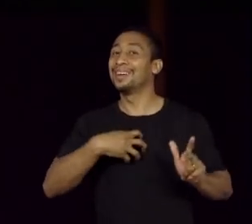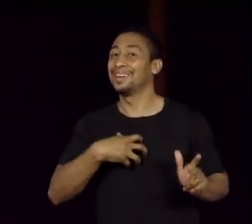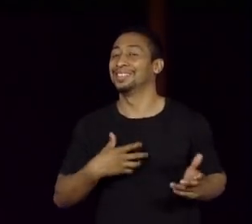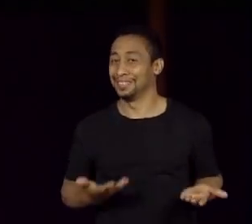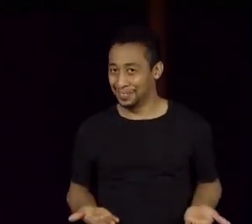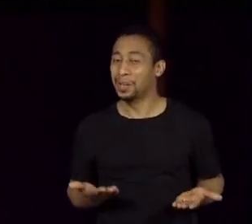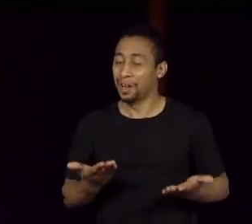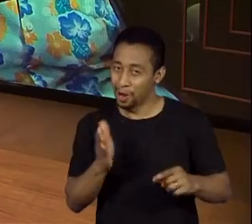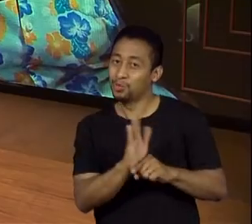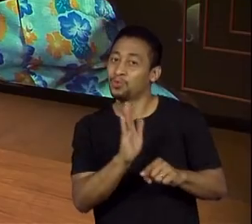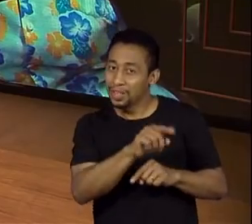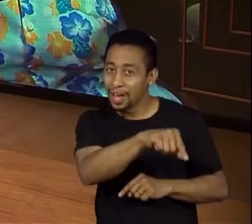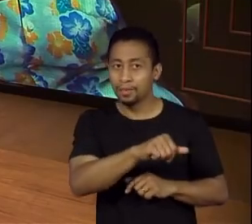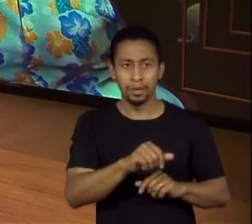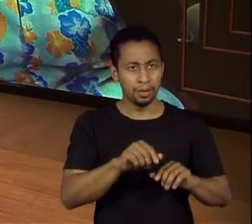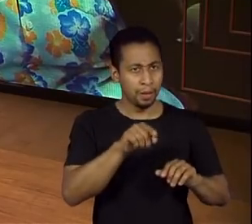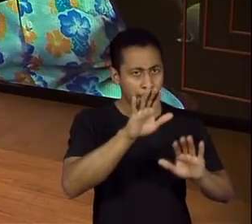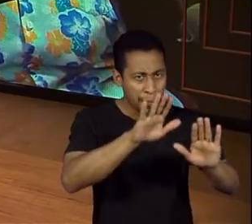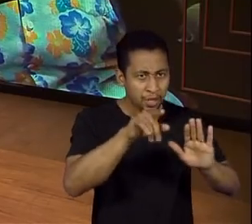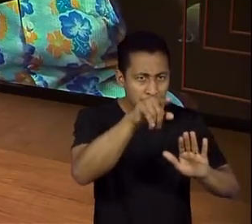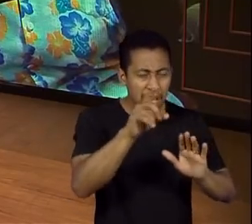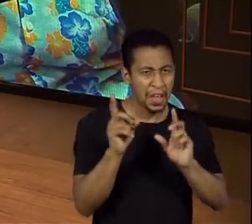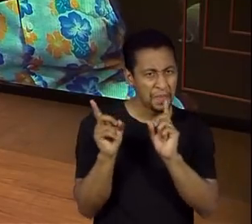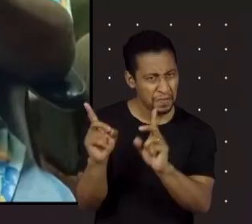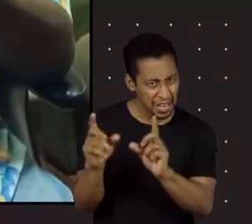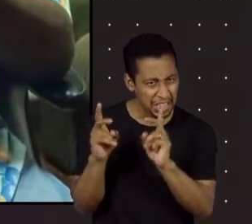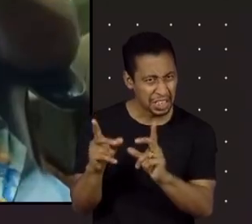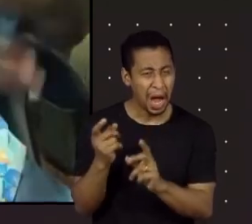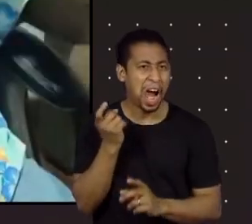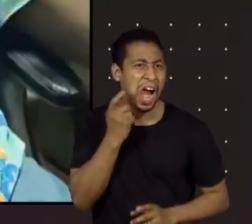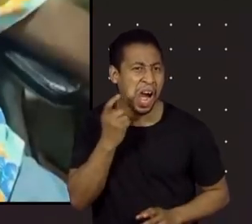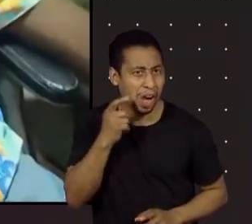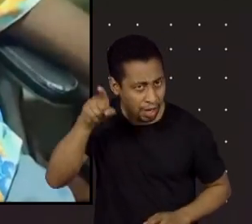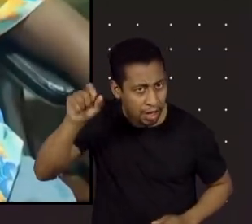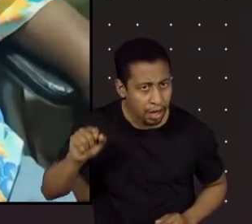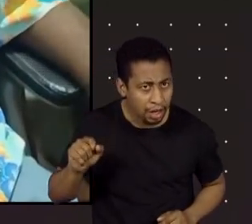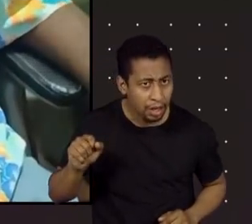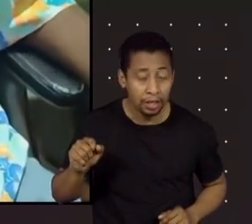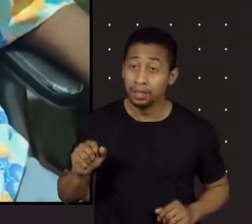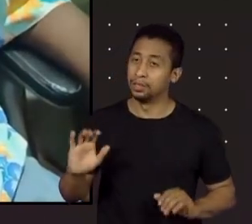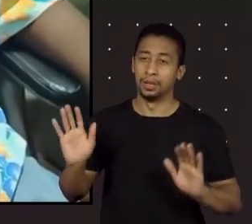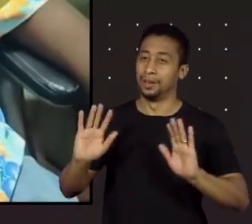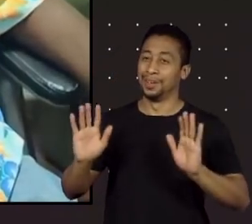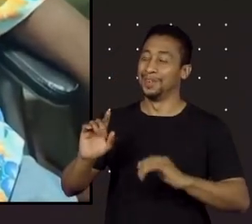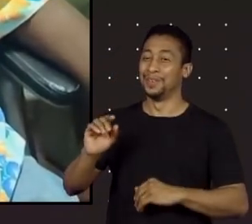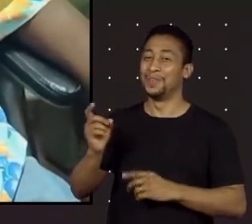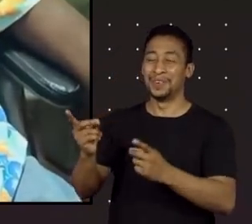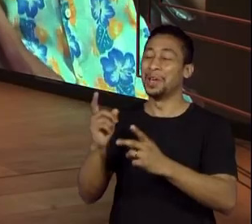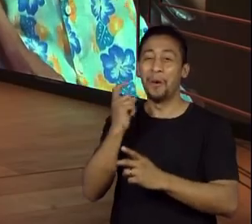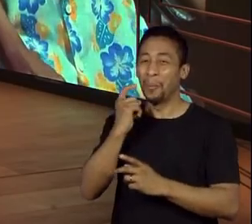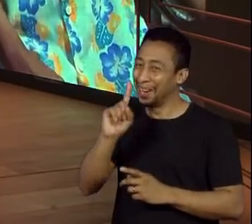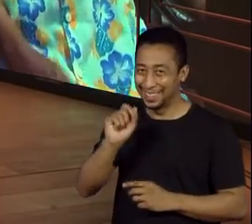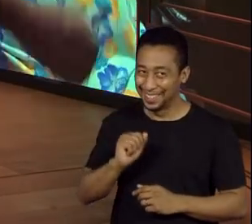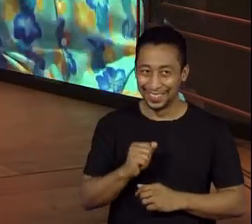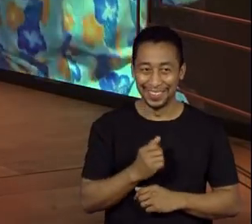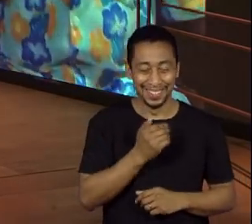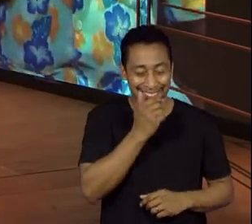você não vai me dizer que você vendia balinha lá no Harlem. Não. Ah, bom.